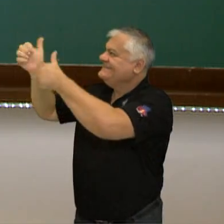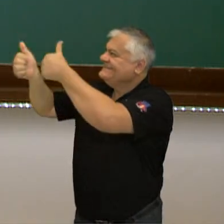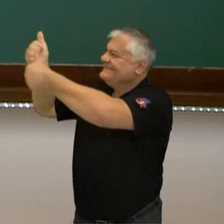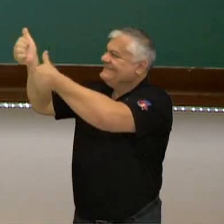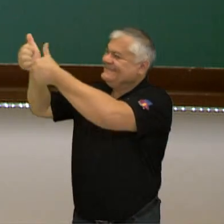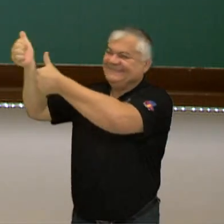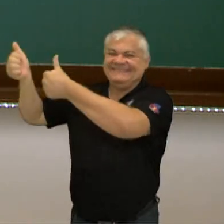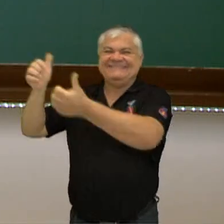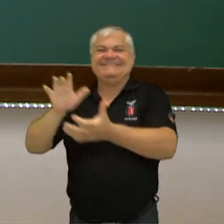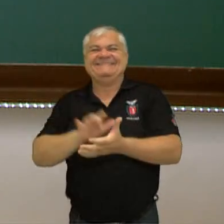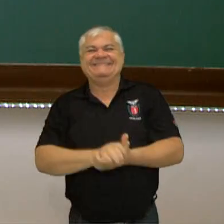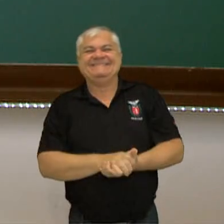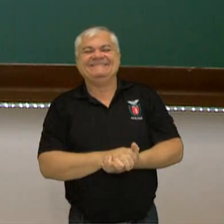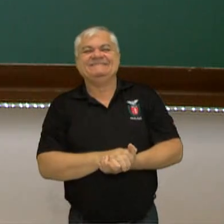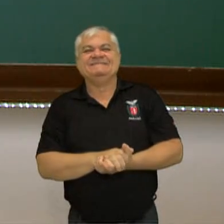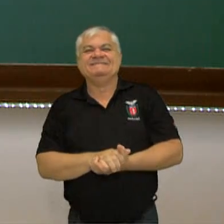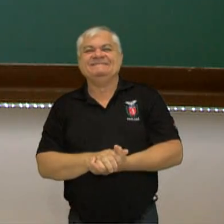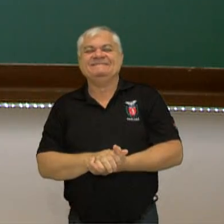bem?